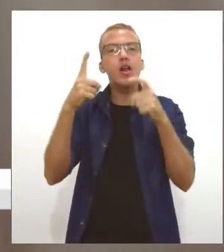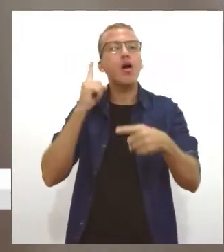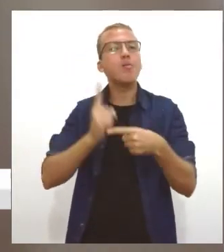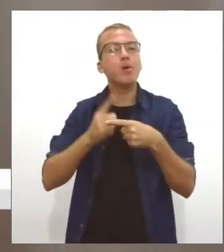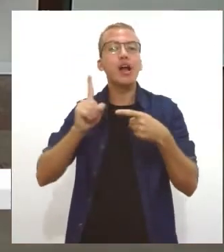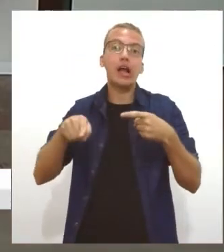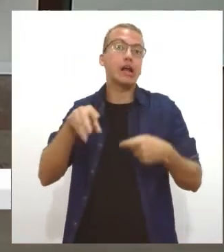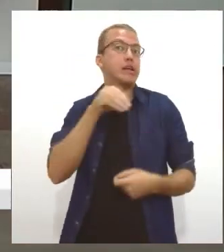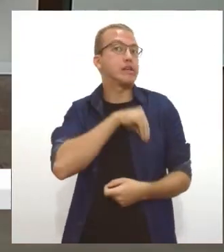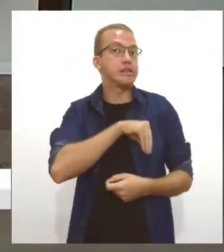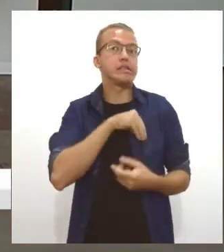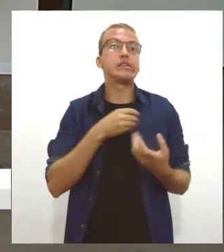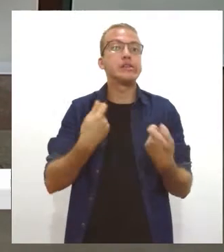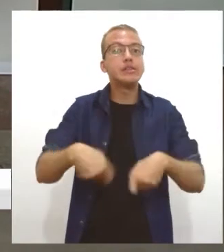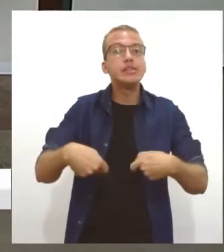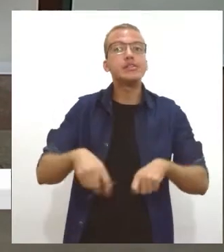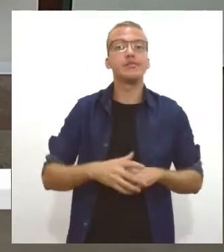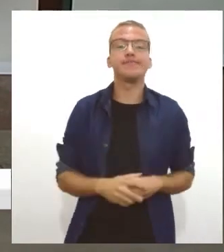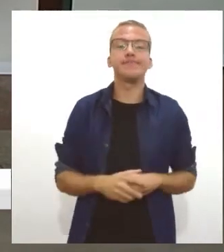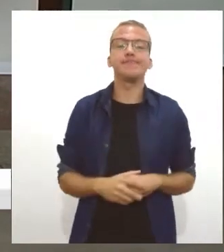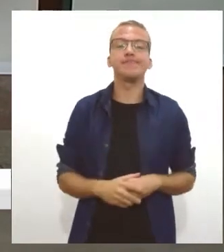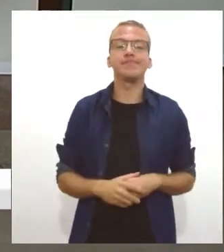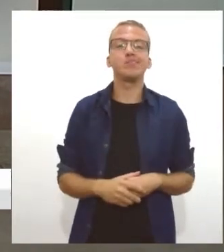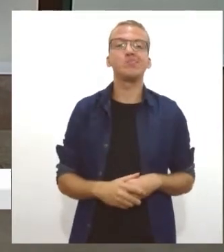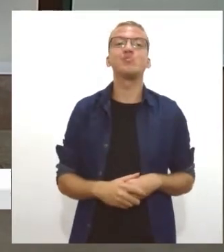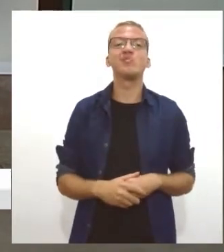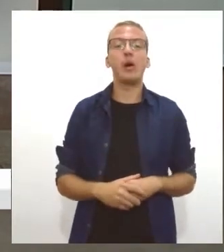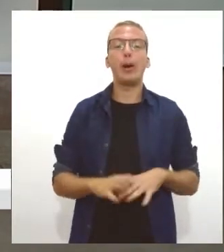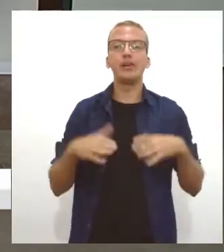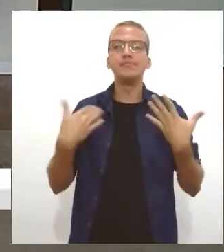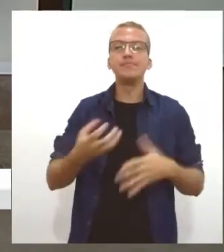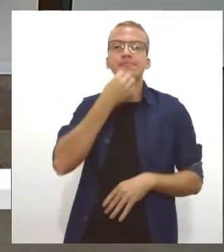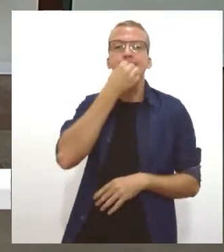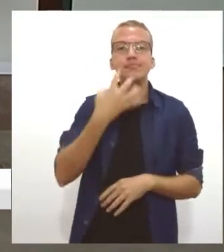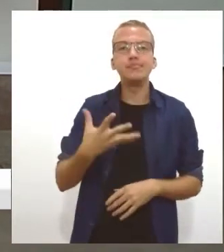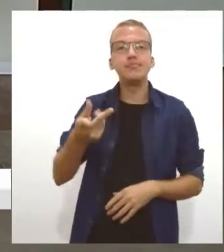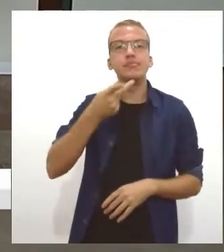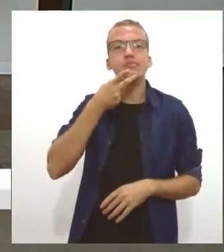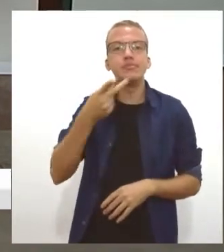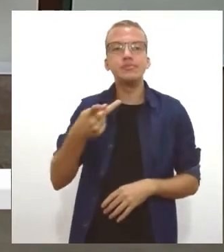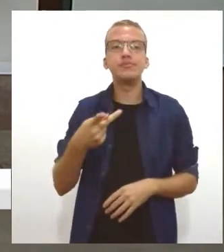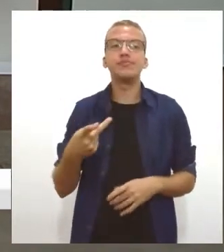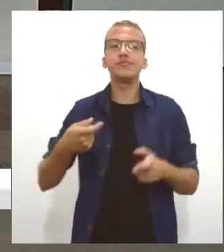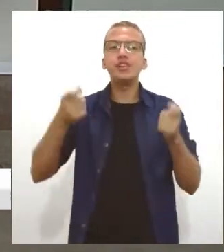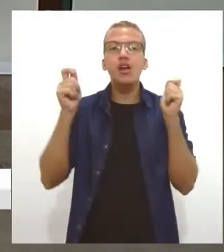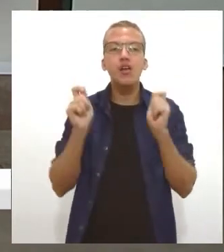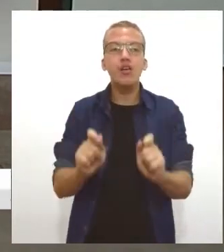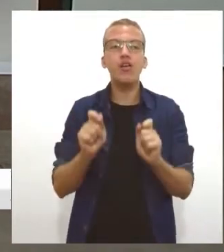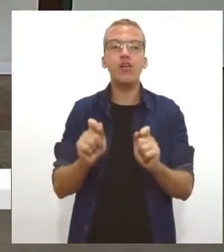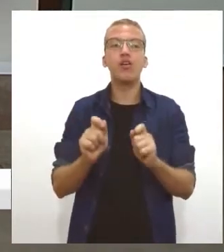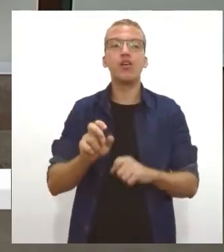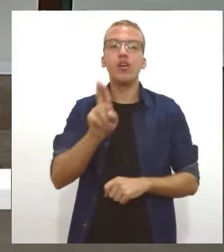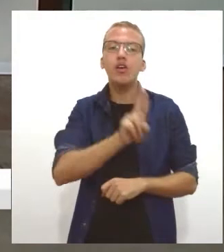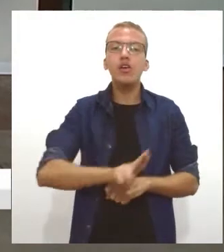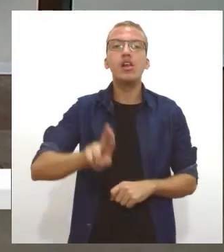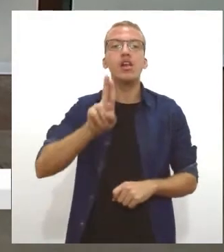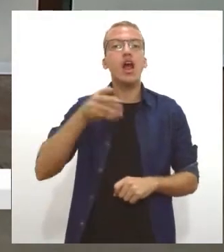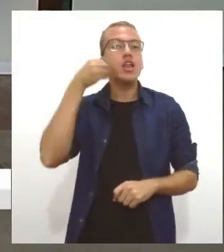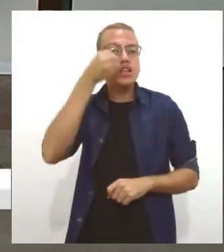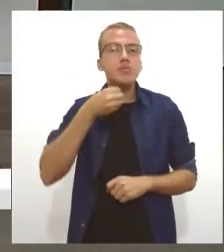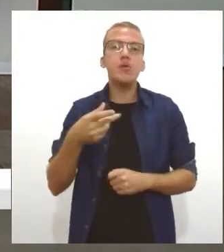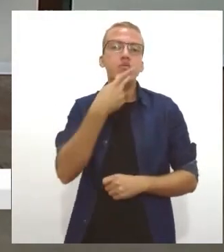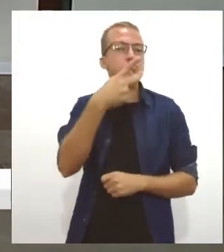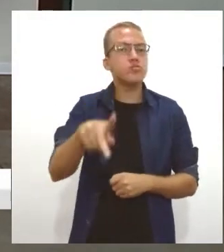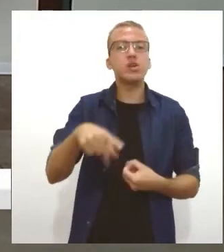É muito bom quando você diz que a gente possa utilizar essa experiência, né, para